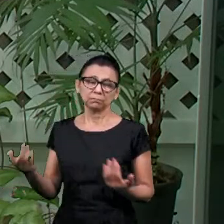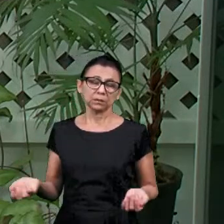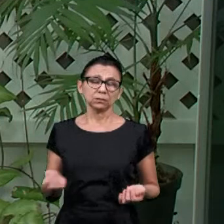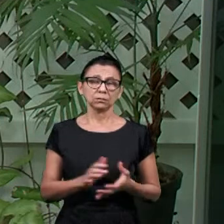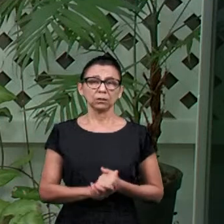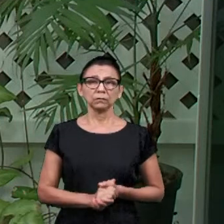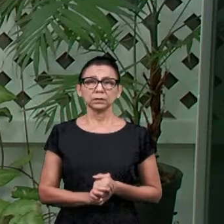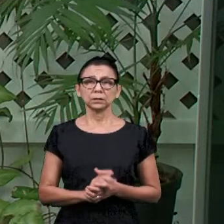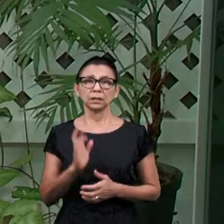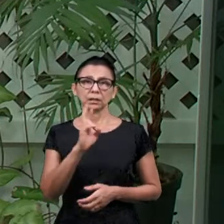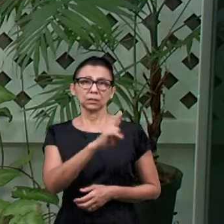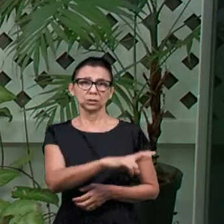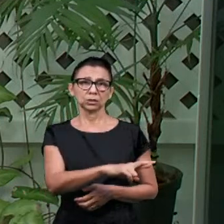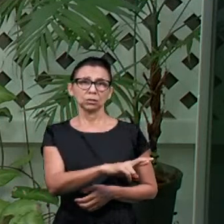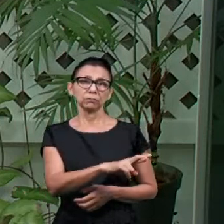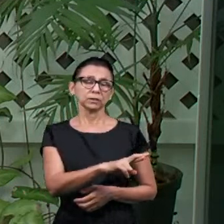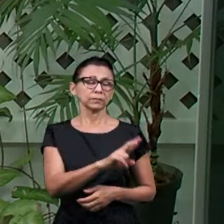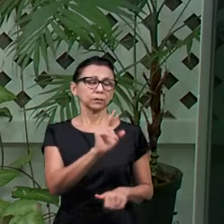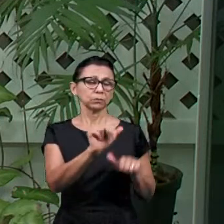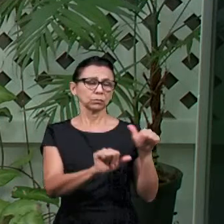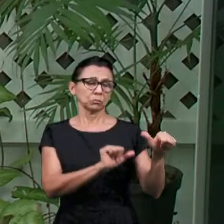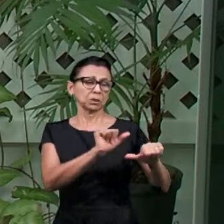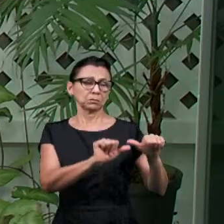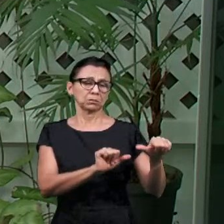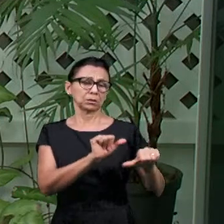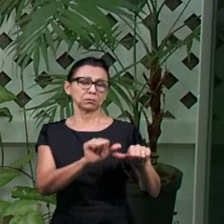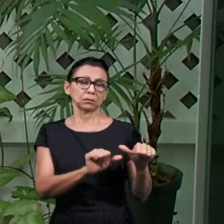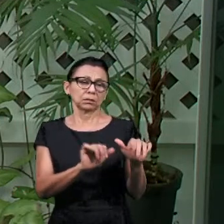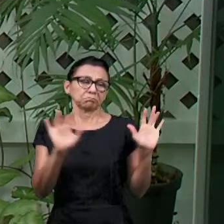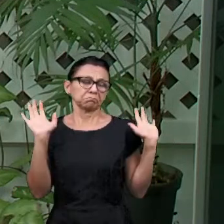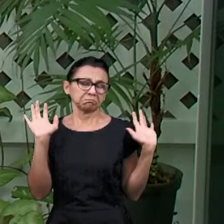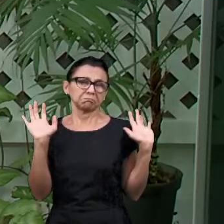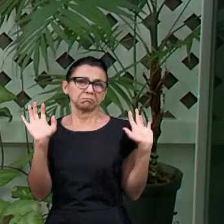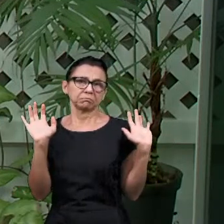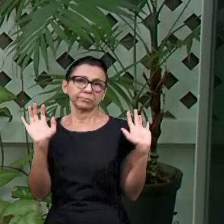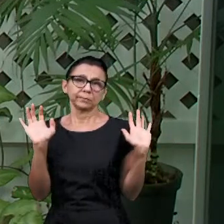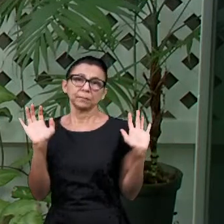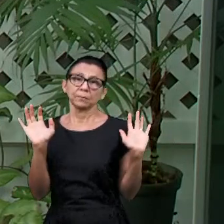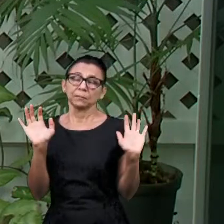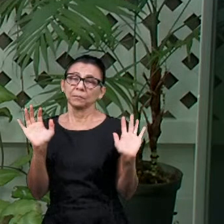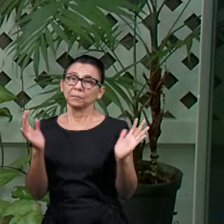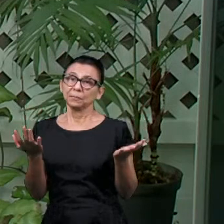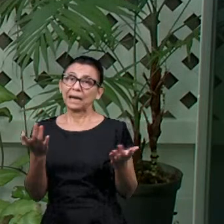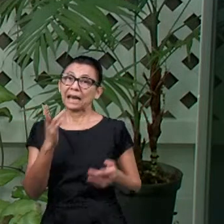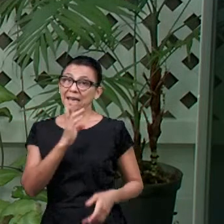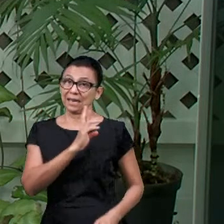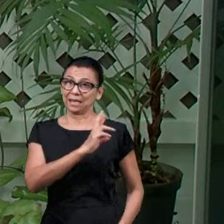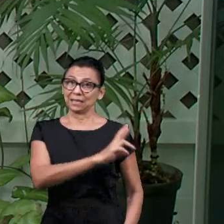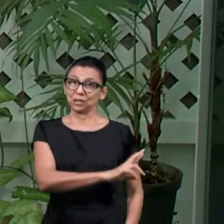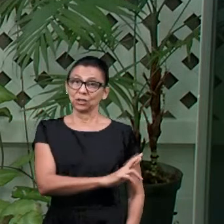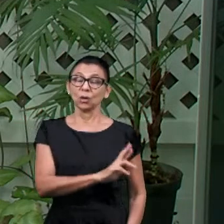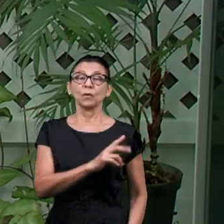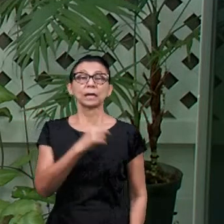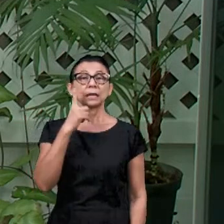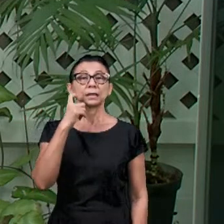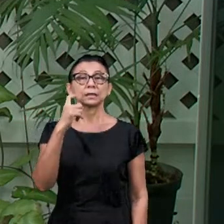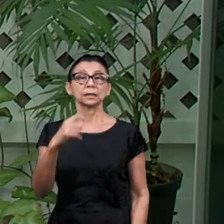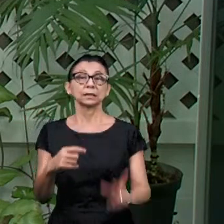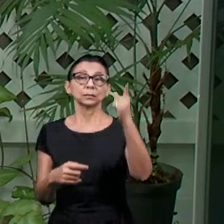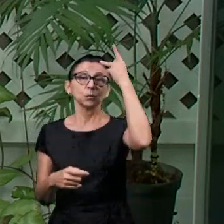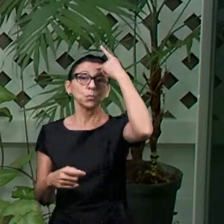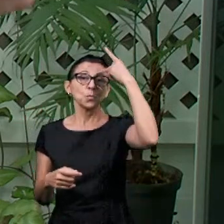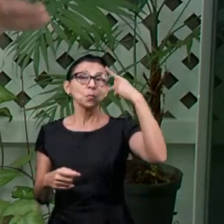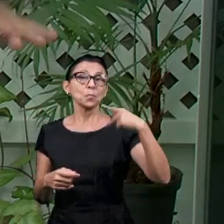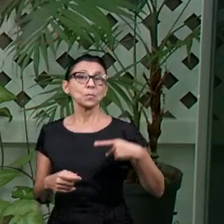outra, religião é para isso mesmo. Para acomodar todos os interesses pessoais, humanos, carnais, tudo que você entender,